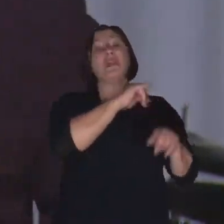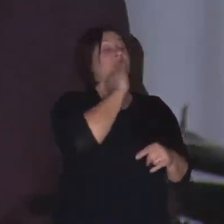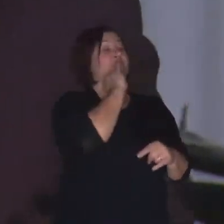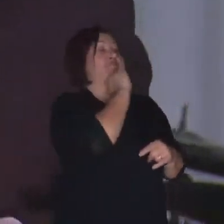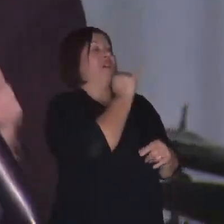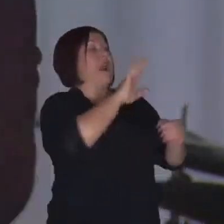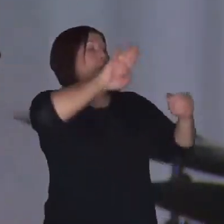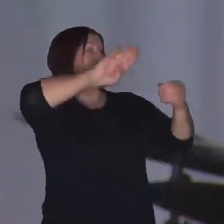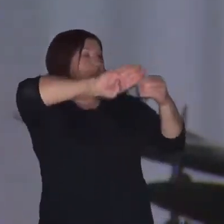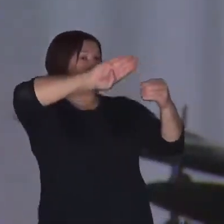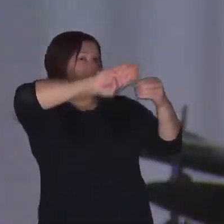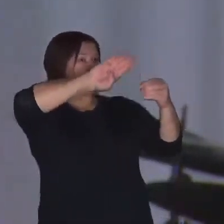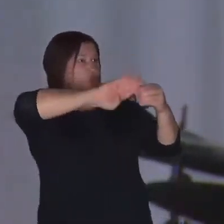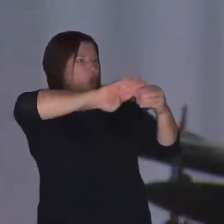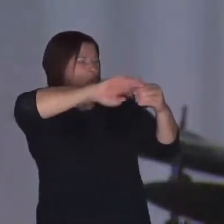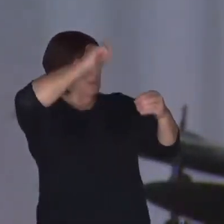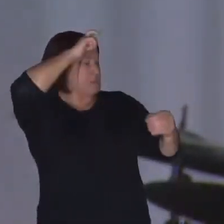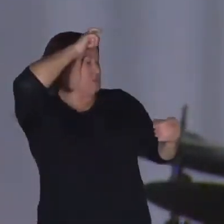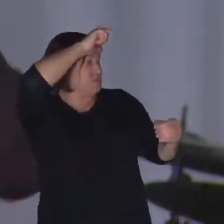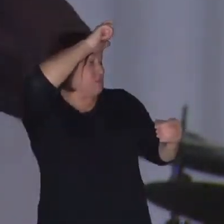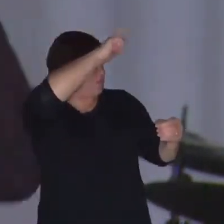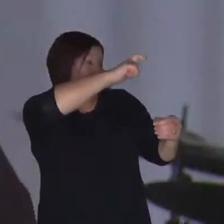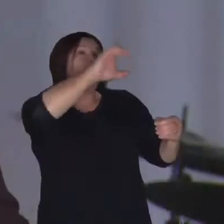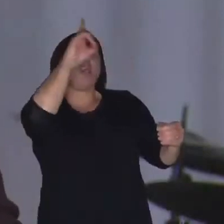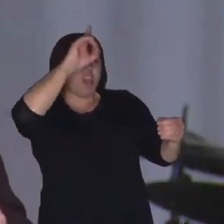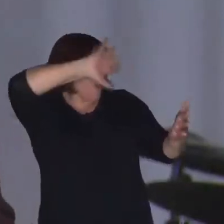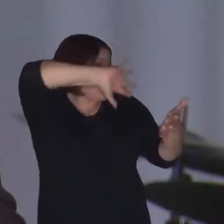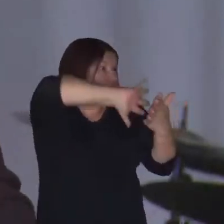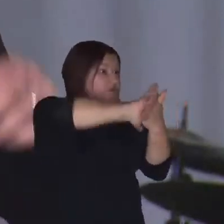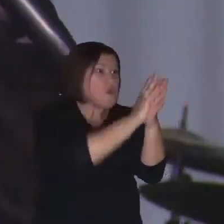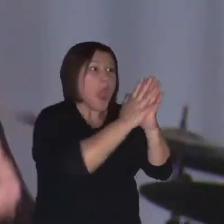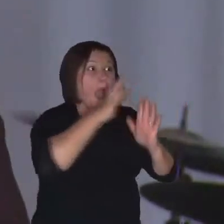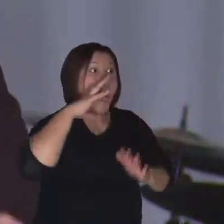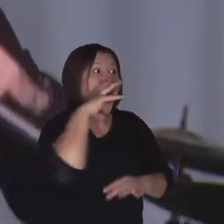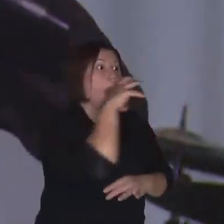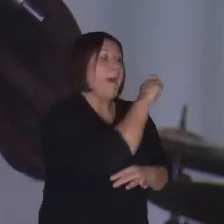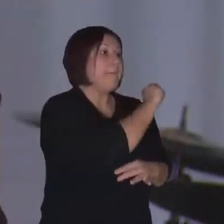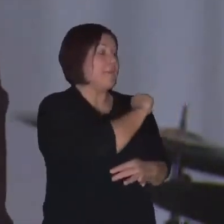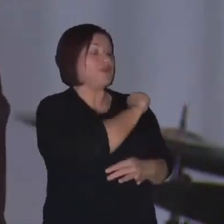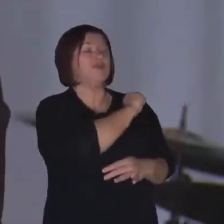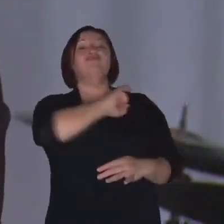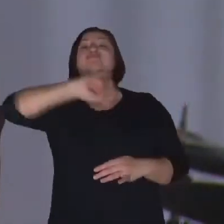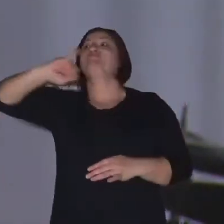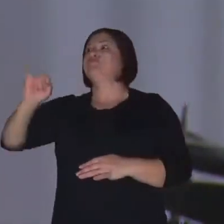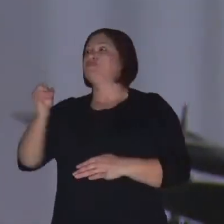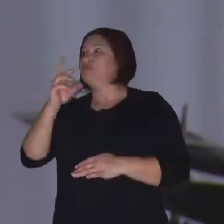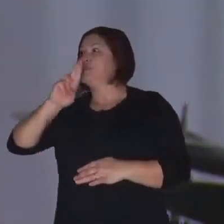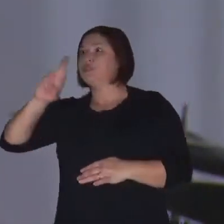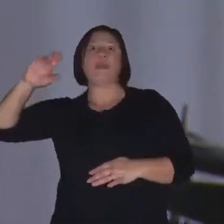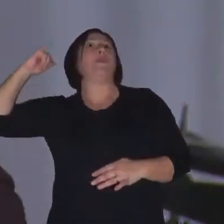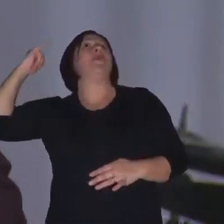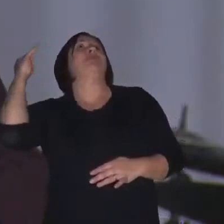olhem o que Deus disse através de Jeremias: meu povo, busquem a prosperidade de